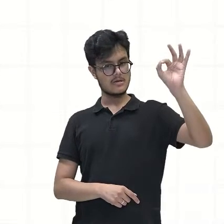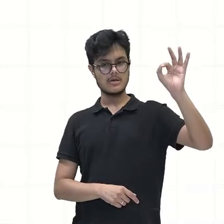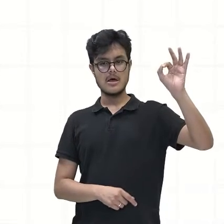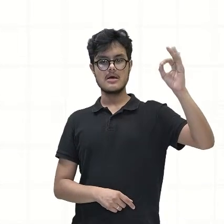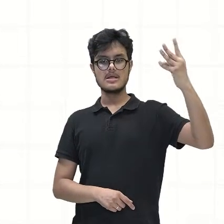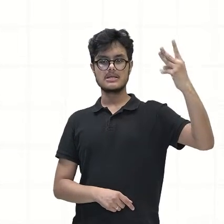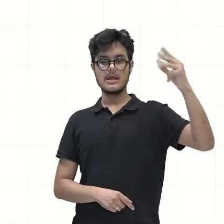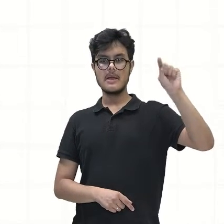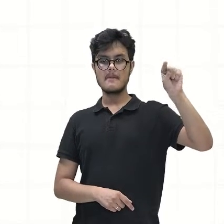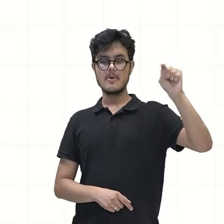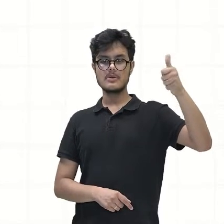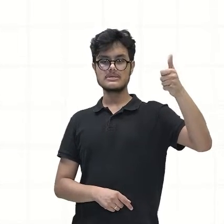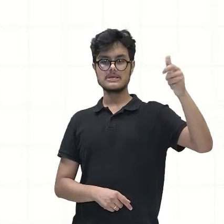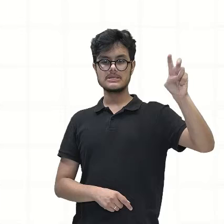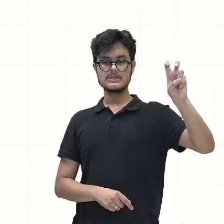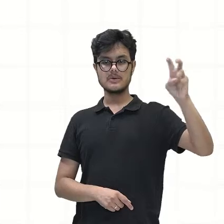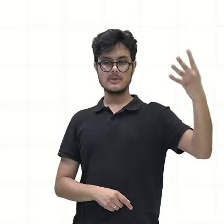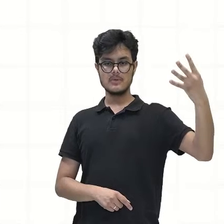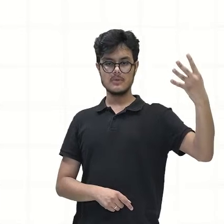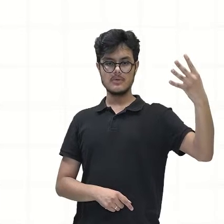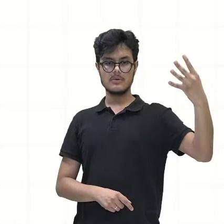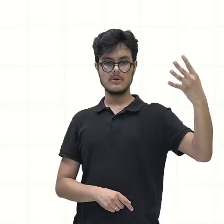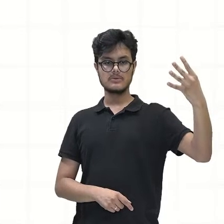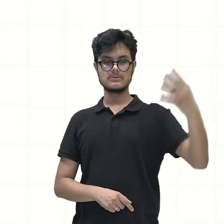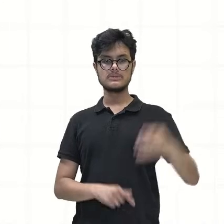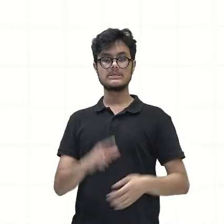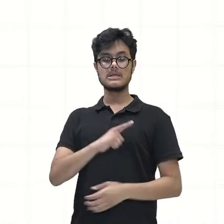3,150%. Ou seja, os valores vão estar